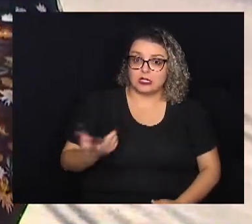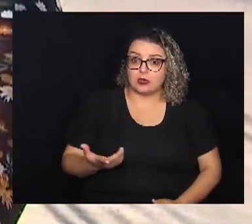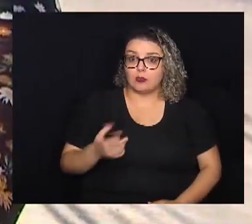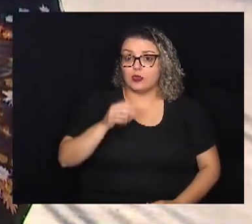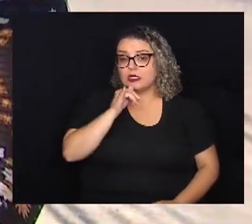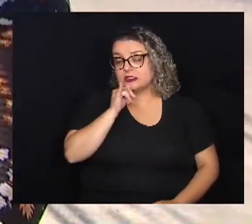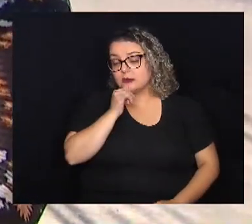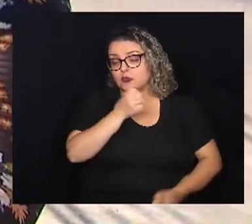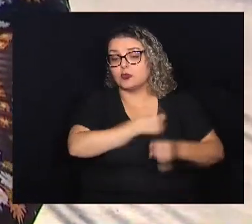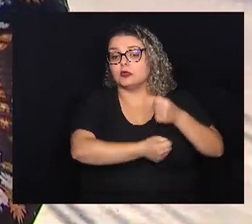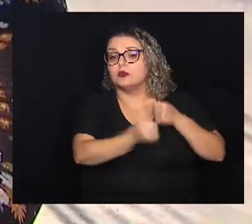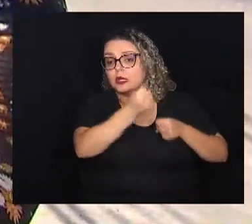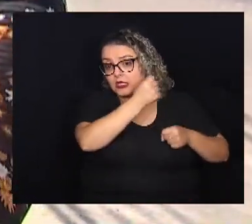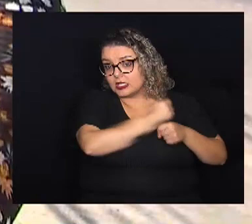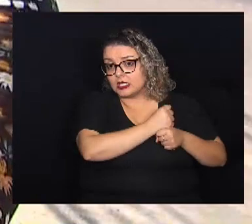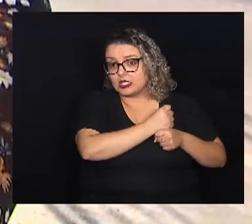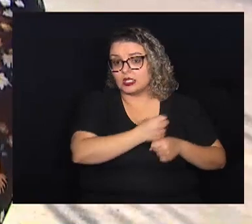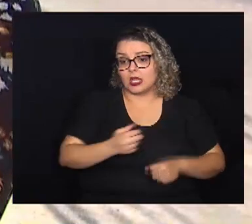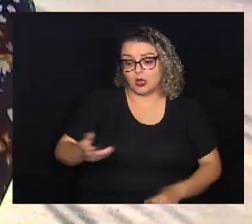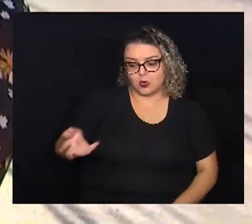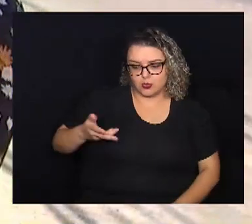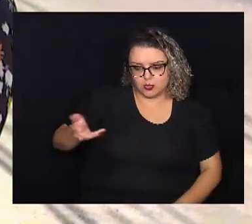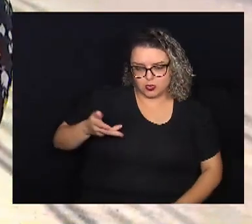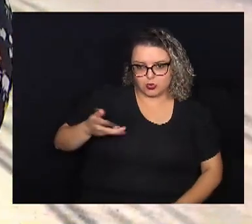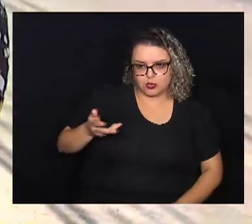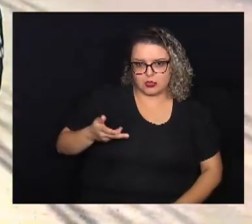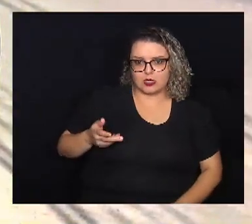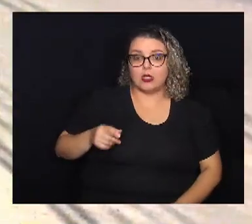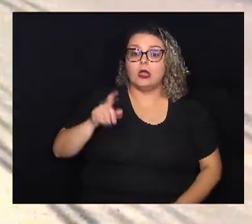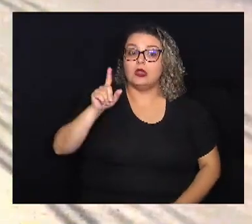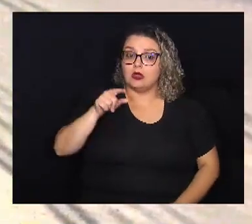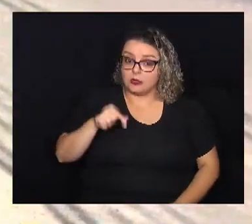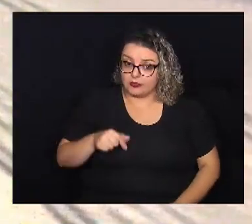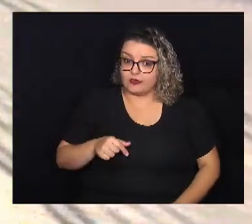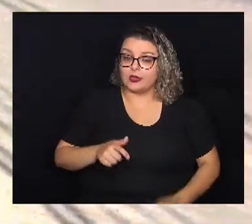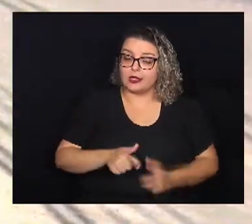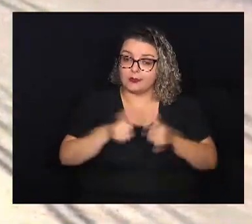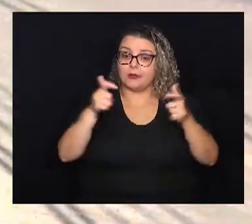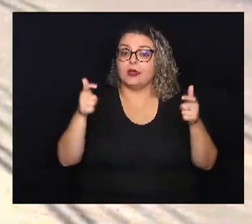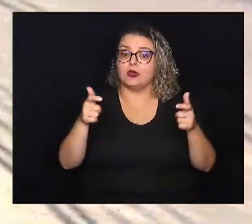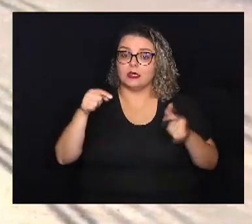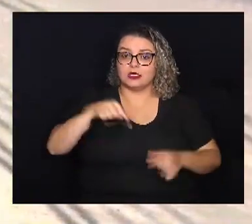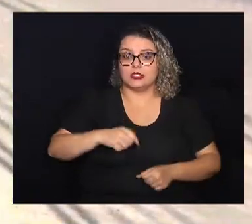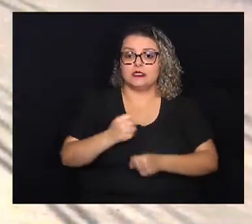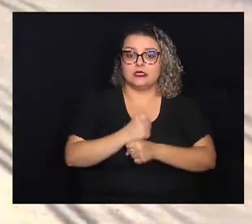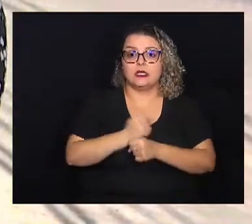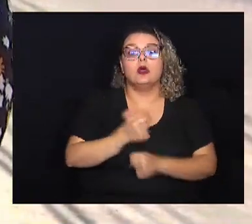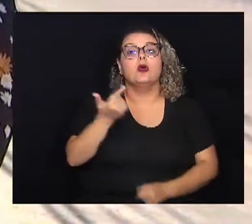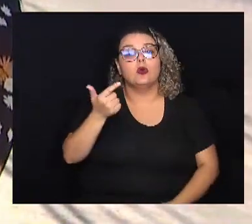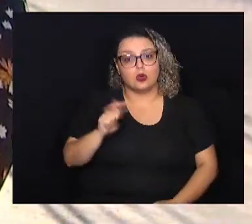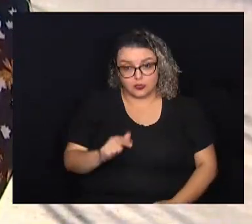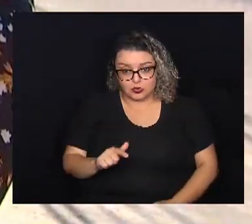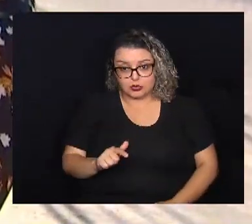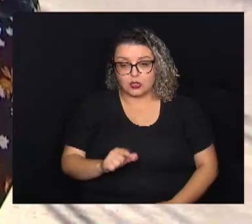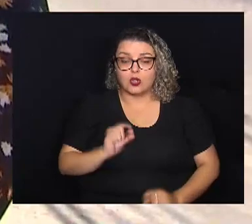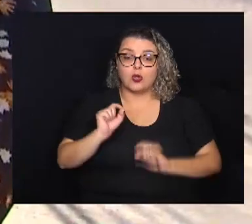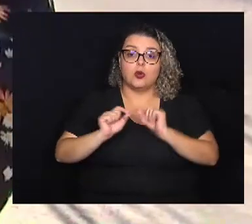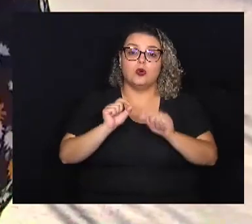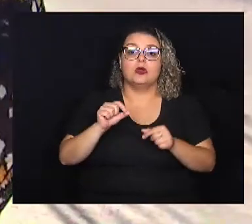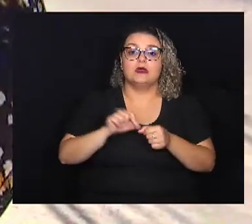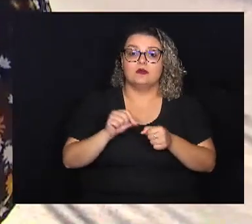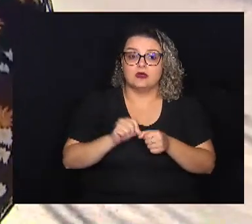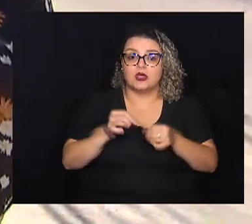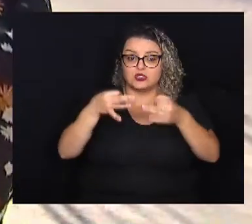passado, a velocidade foi um fator preponderante e esse ano continua sendo. Então, o que a gente faz